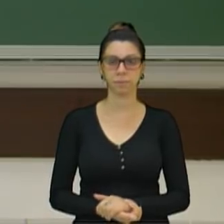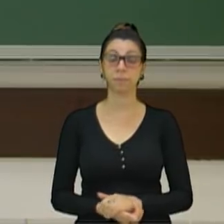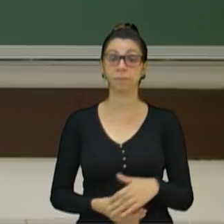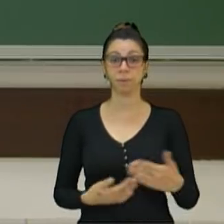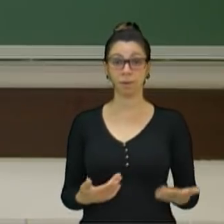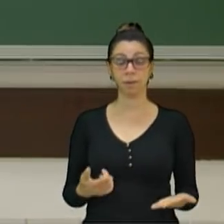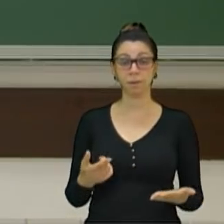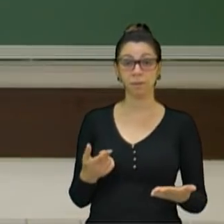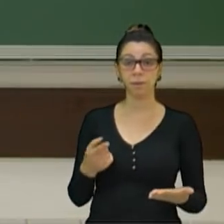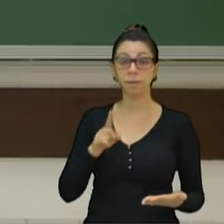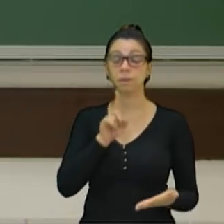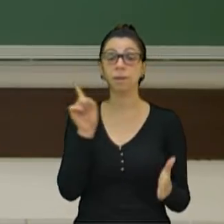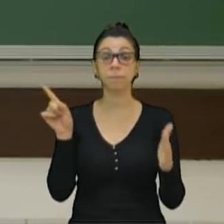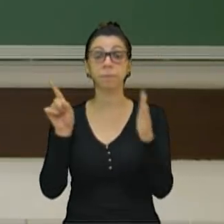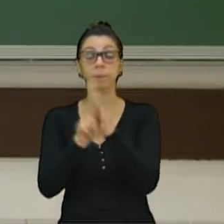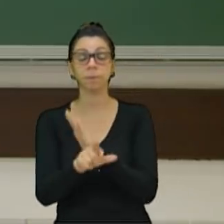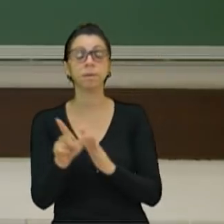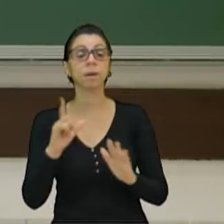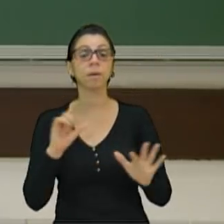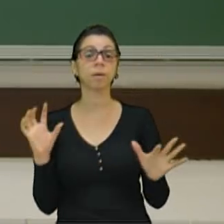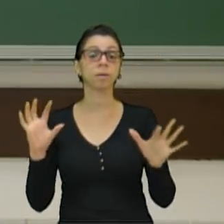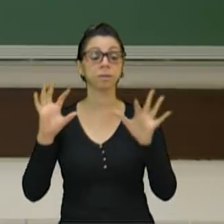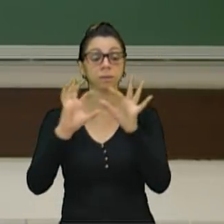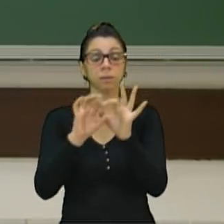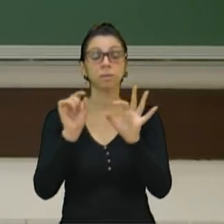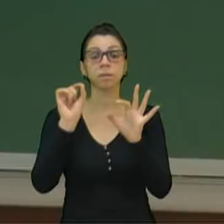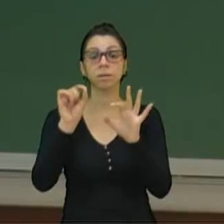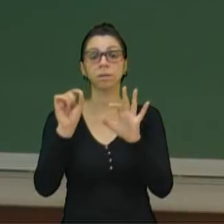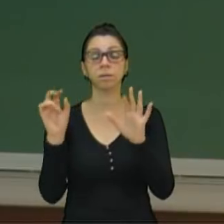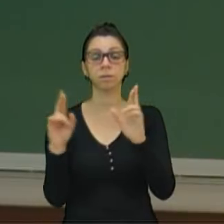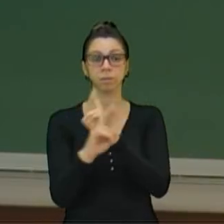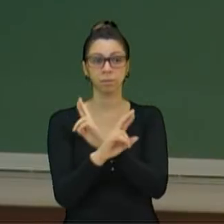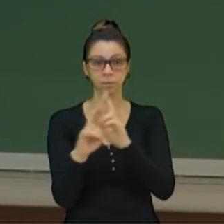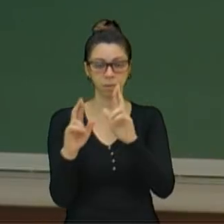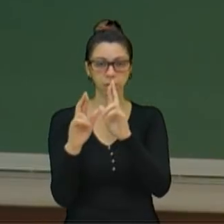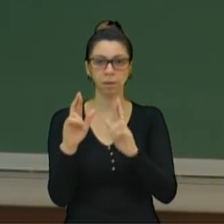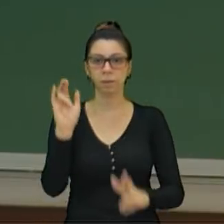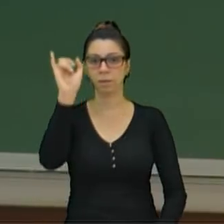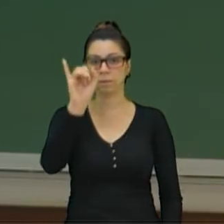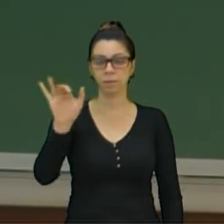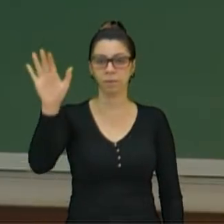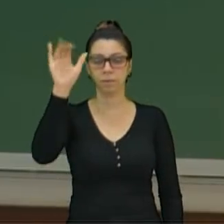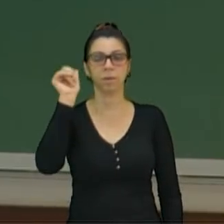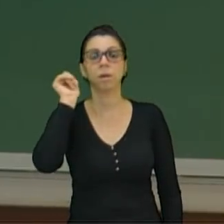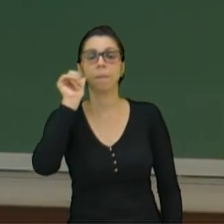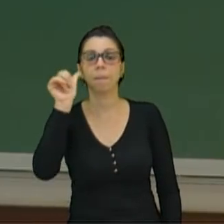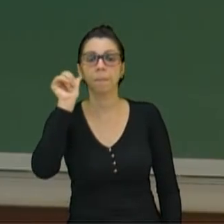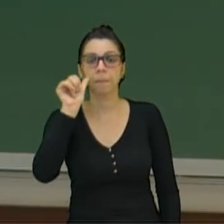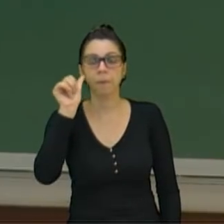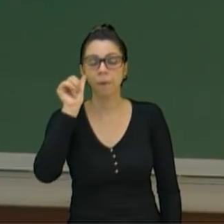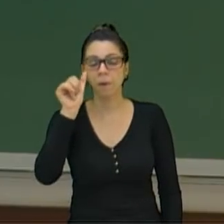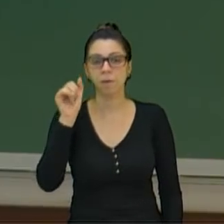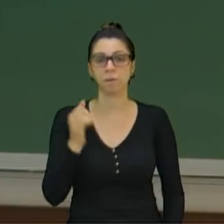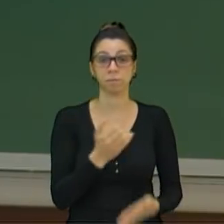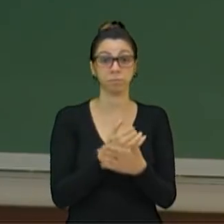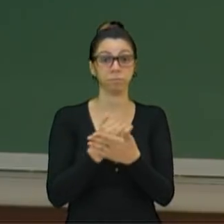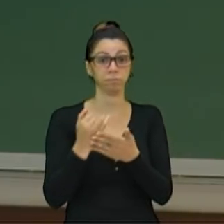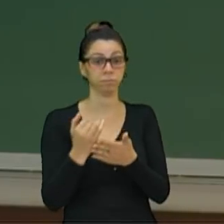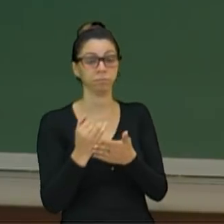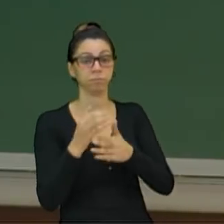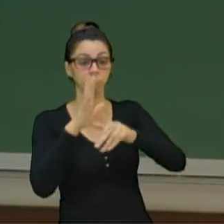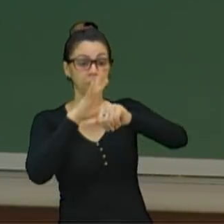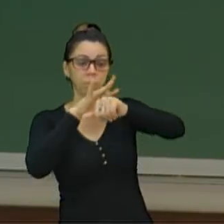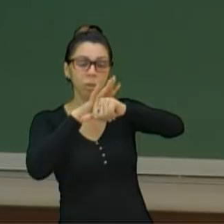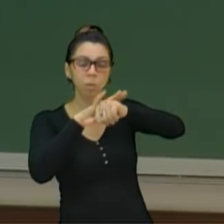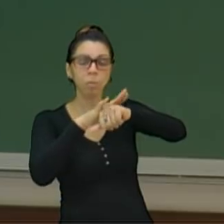Viram que esse quiz está relacionado àquela situação que eu expliquei e tinha a fotinho da moça? Então, quando estamos resfriados, tem